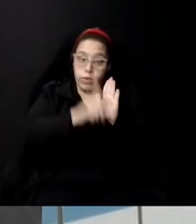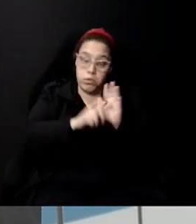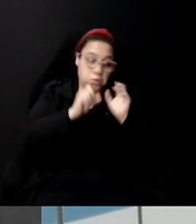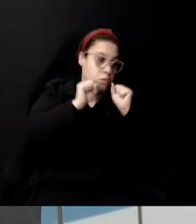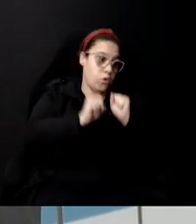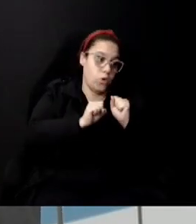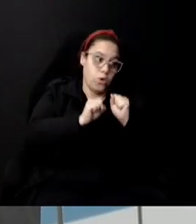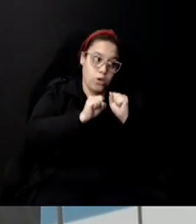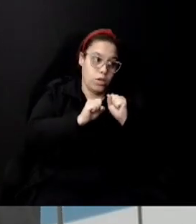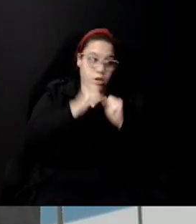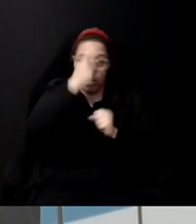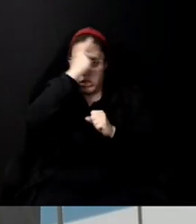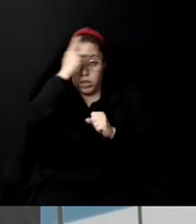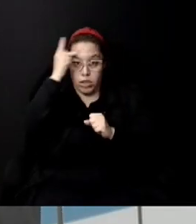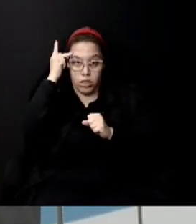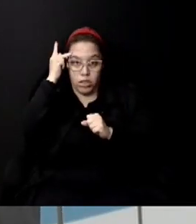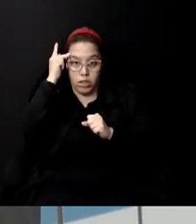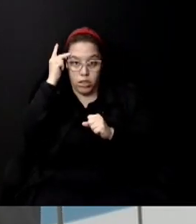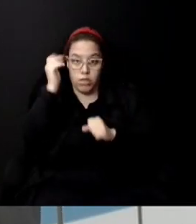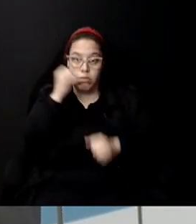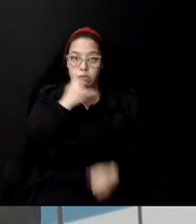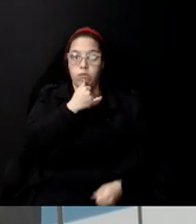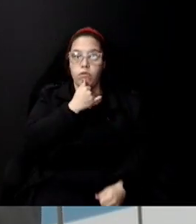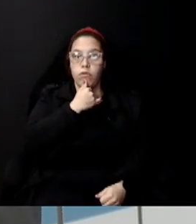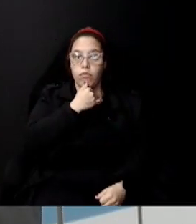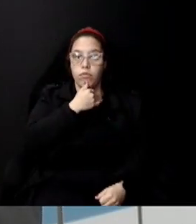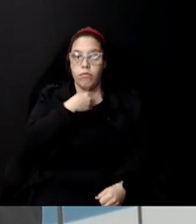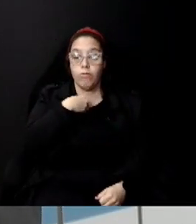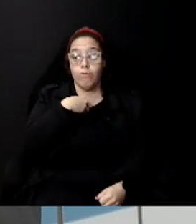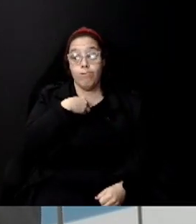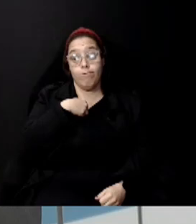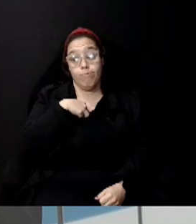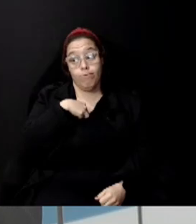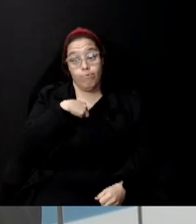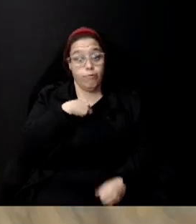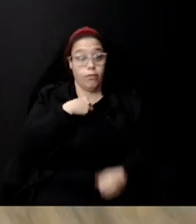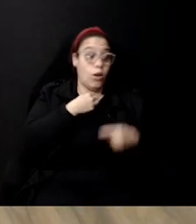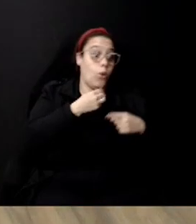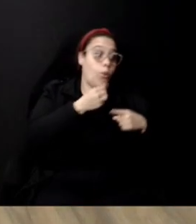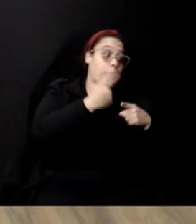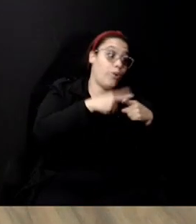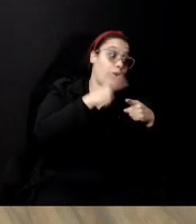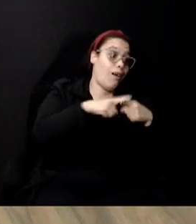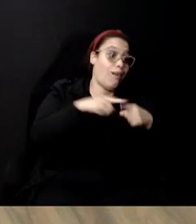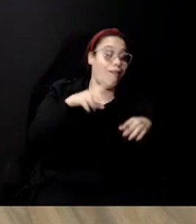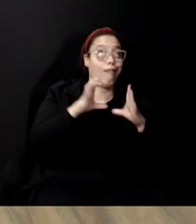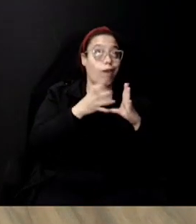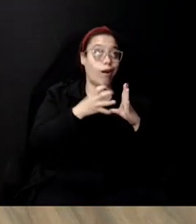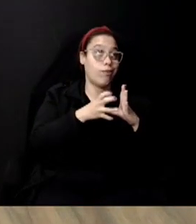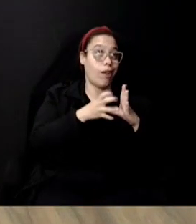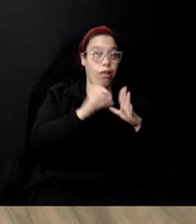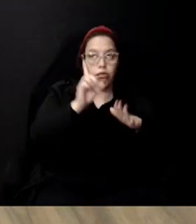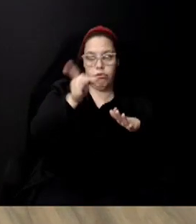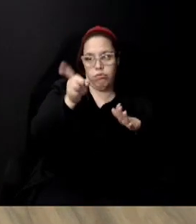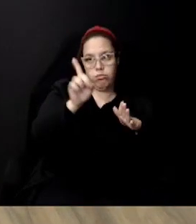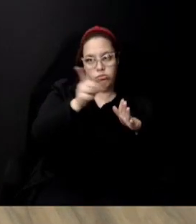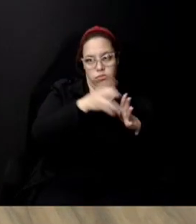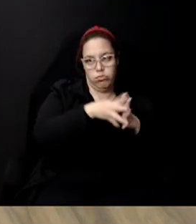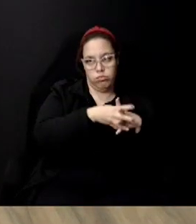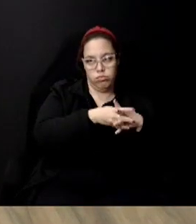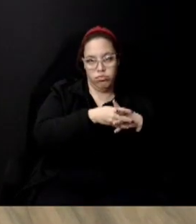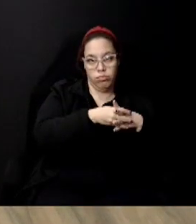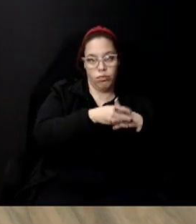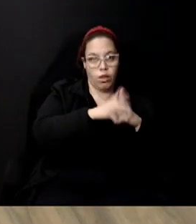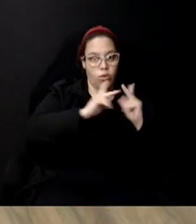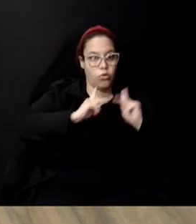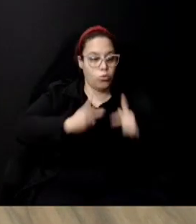que ficam bastante chateadas com essa situação. Porque não é uma questão partidária, né? É uma questão de humanização mesmo,